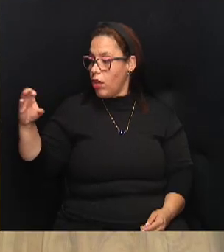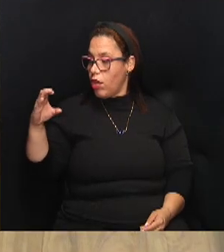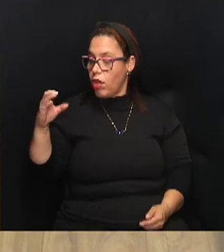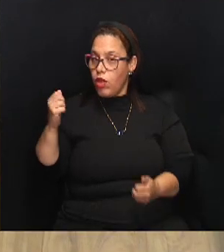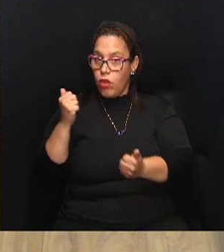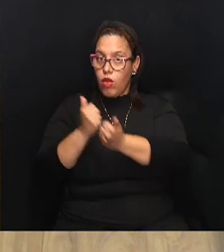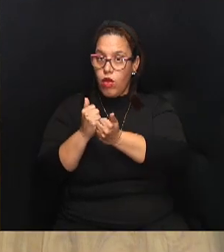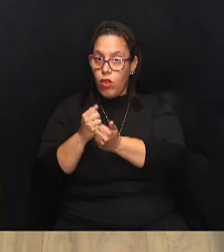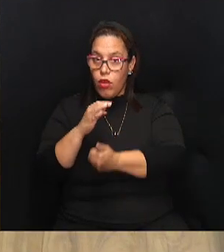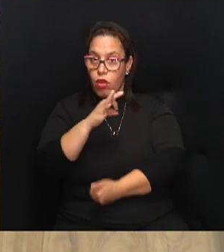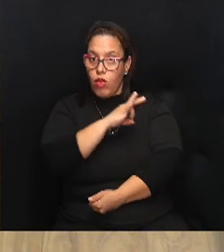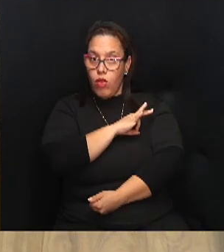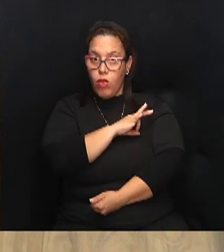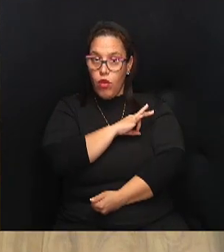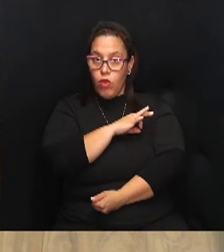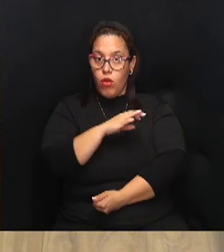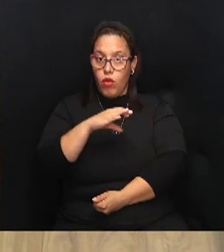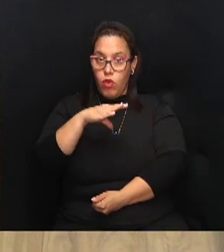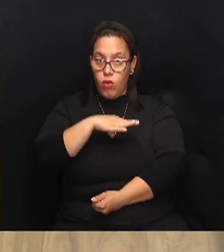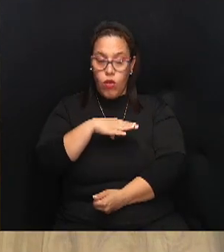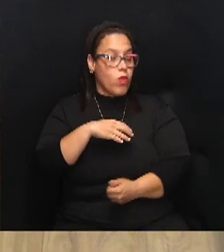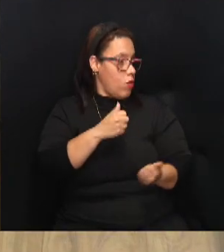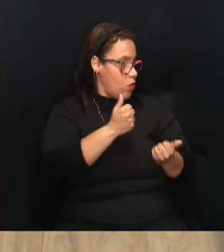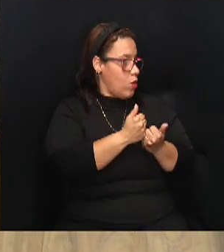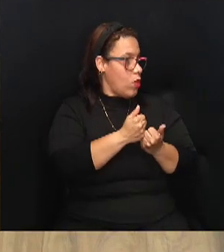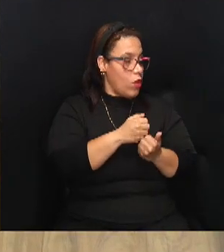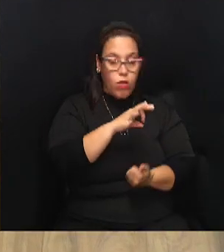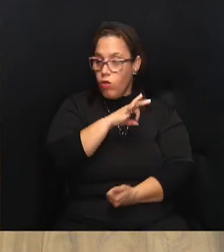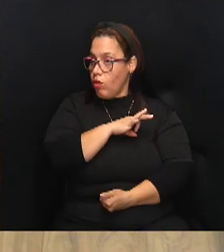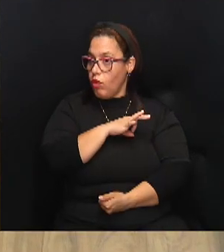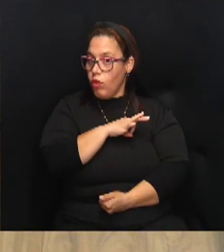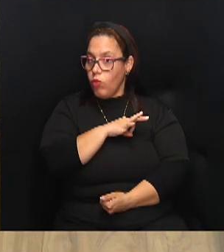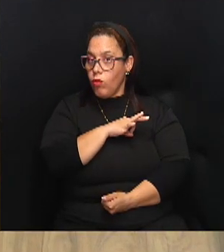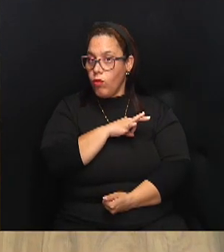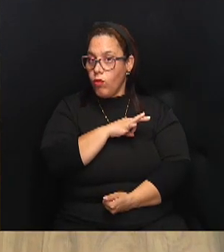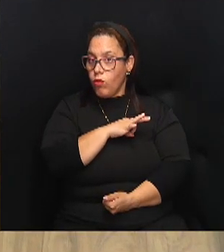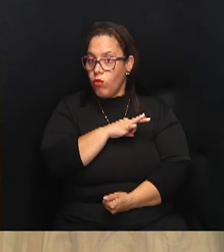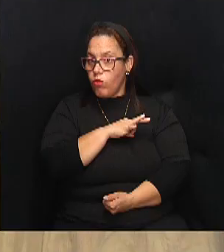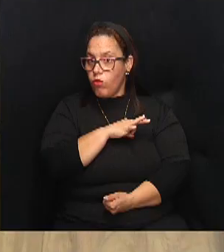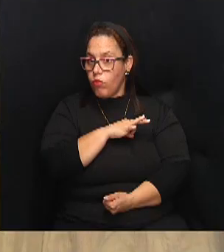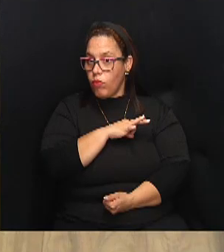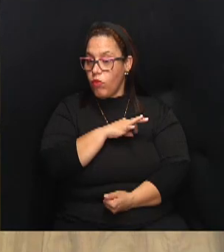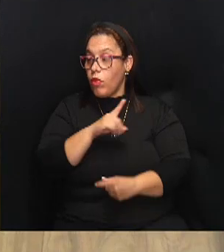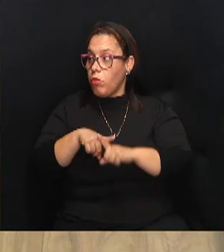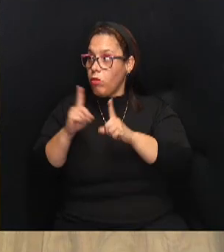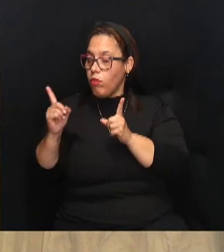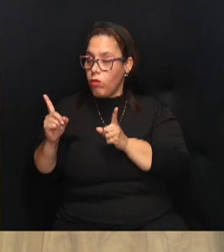apoio da guarda, né? Hoje ela vai faz com apoio da guarda. A ideia é falou com a PM